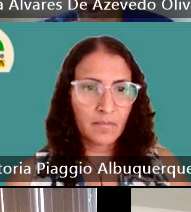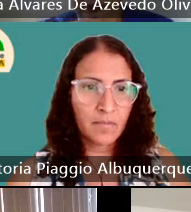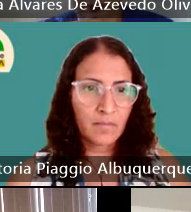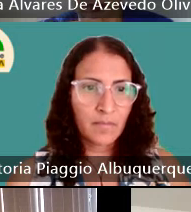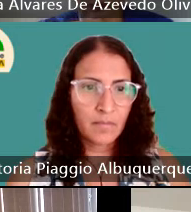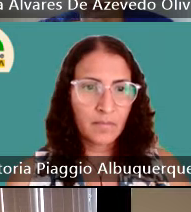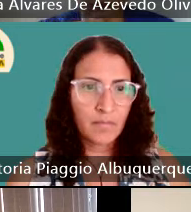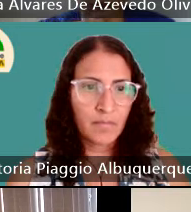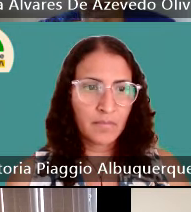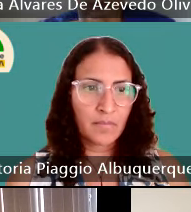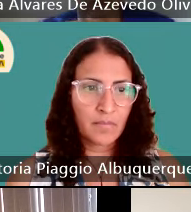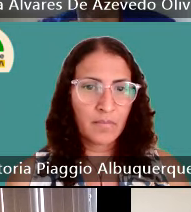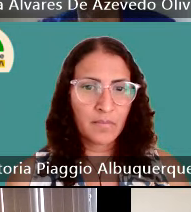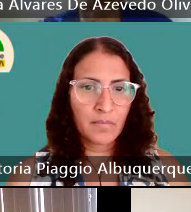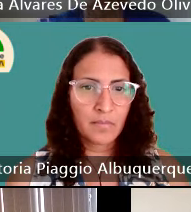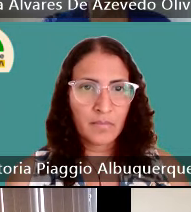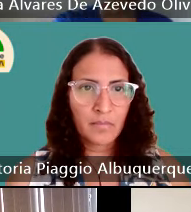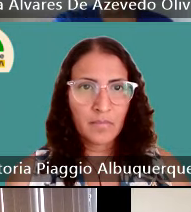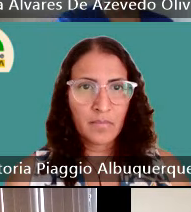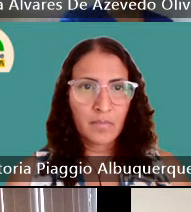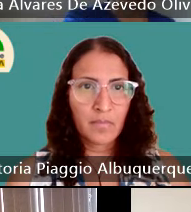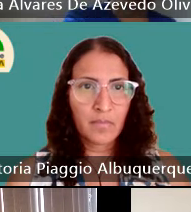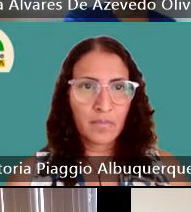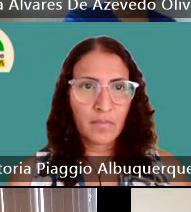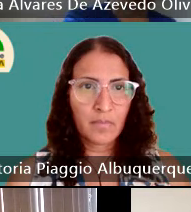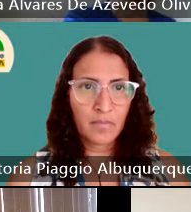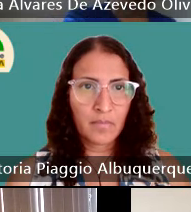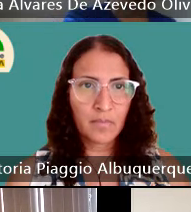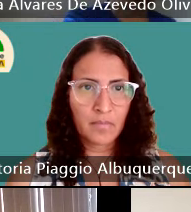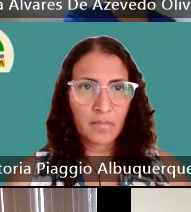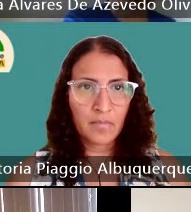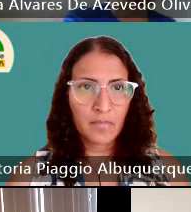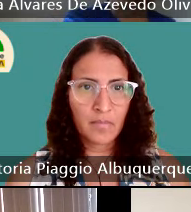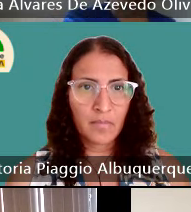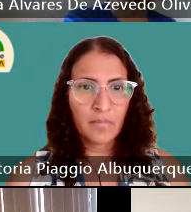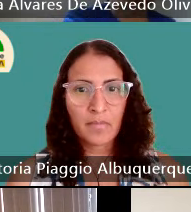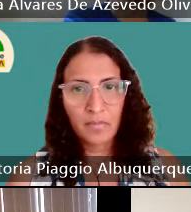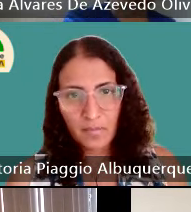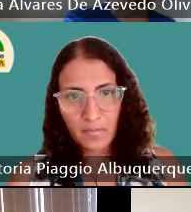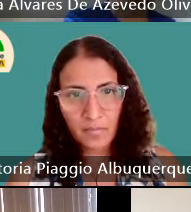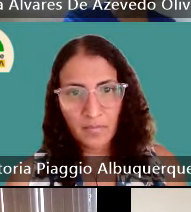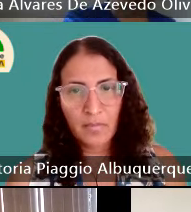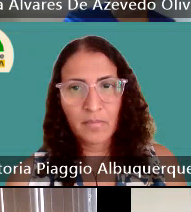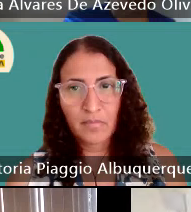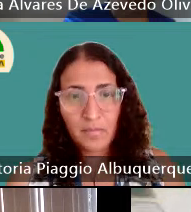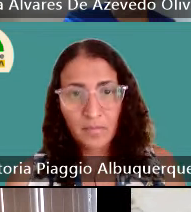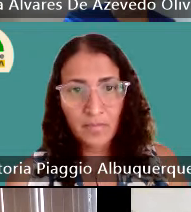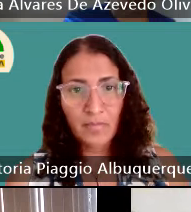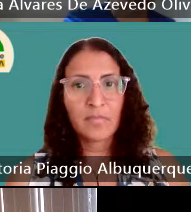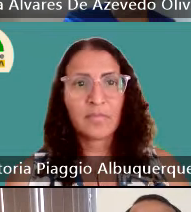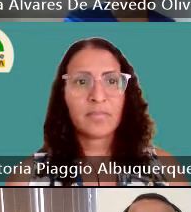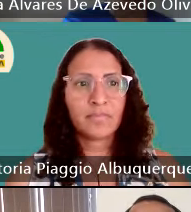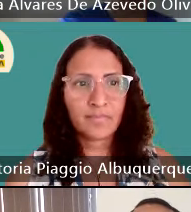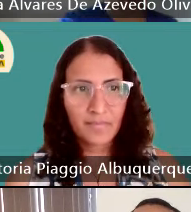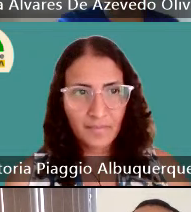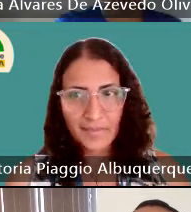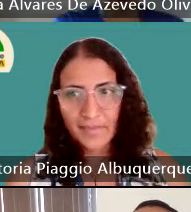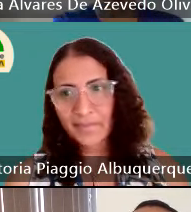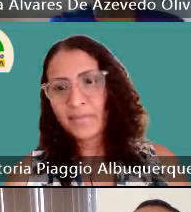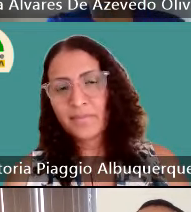vai passar por falhas eh ela contribui pra gestão de riscos né é algo também que tá ali facilita a